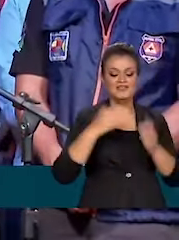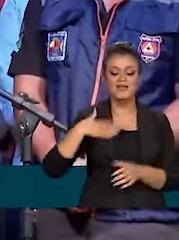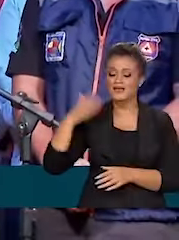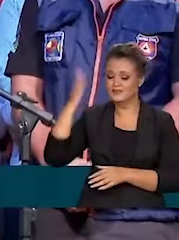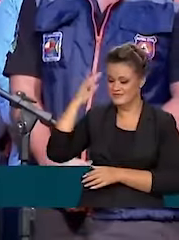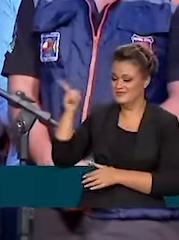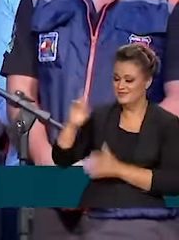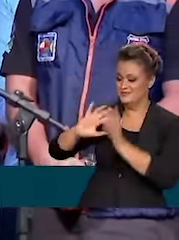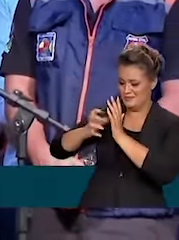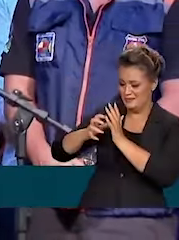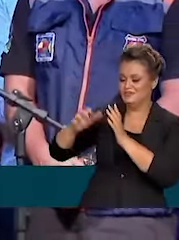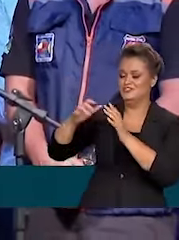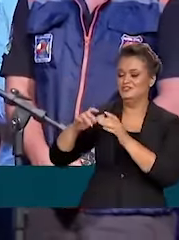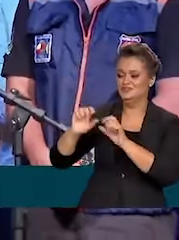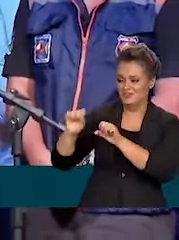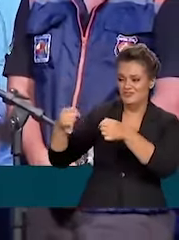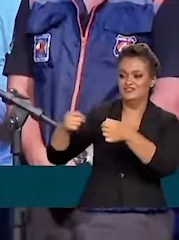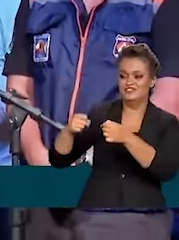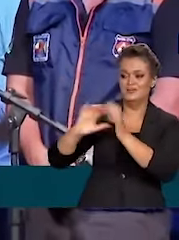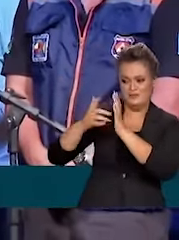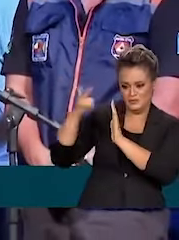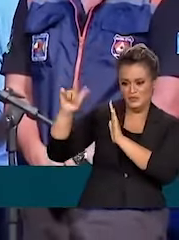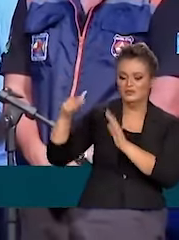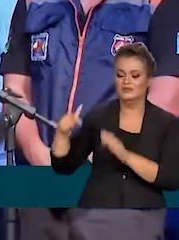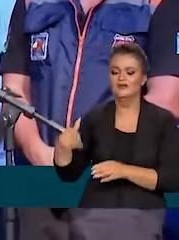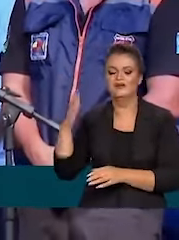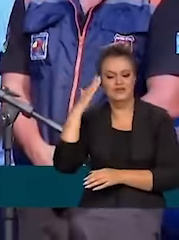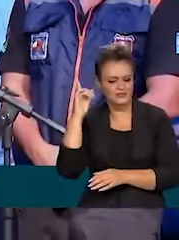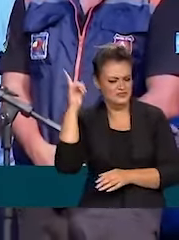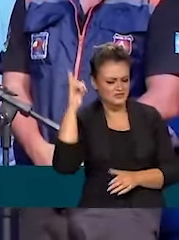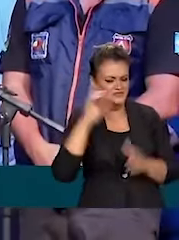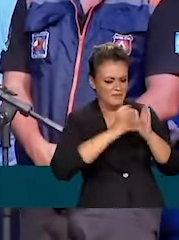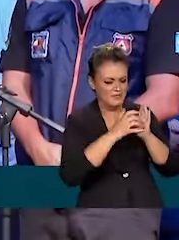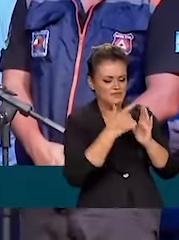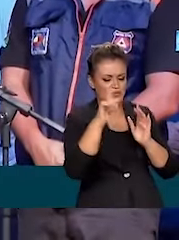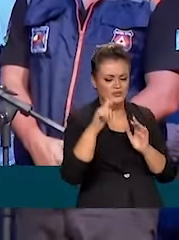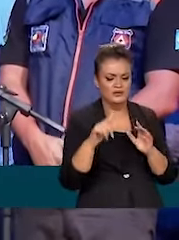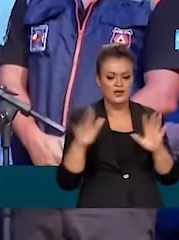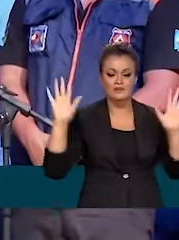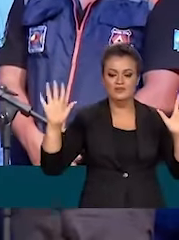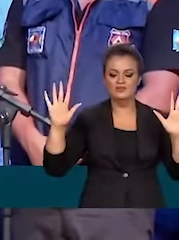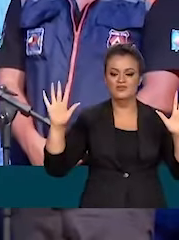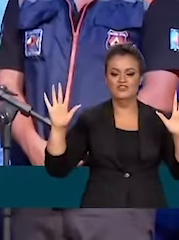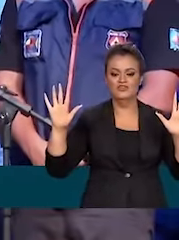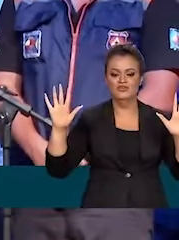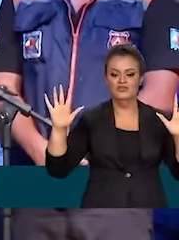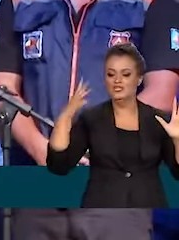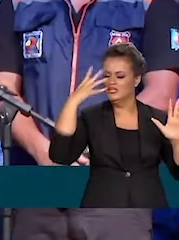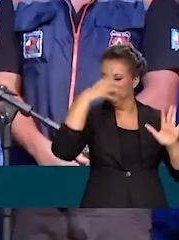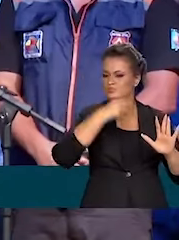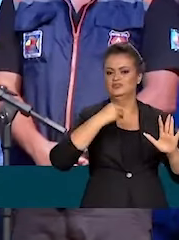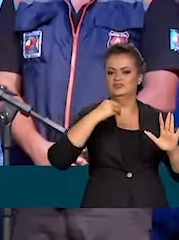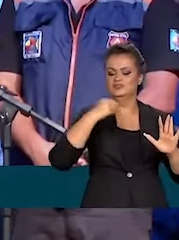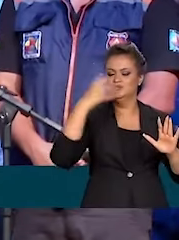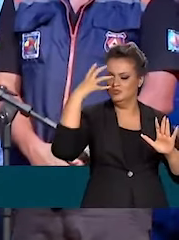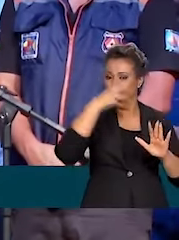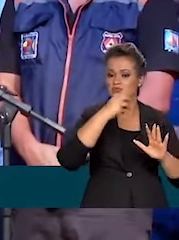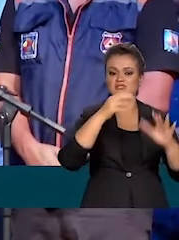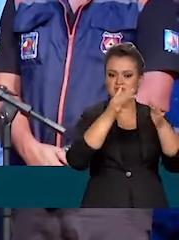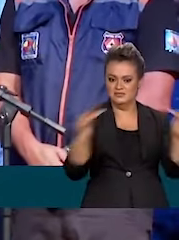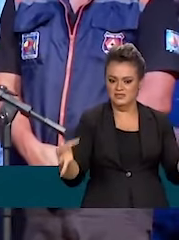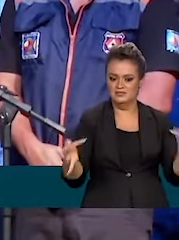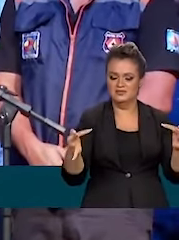partido que disputou as eleições, você sabe com que partido eu disputei as eleições. E veja que coisa bonita e